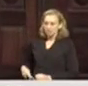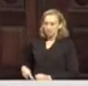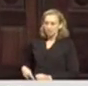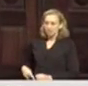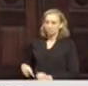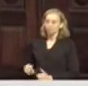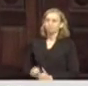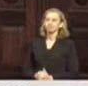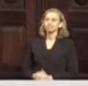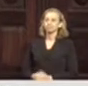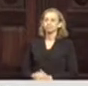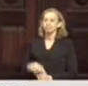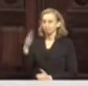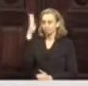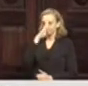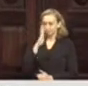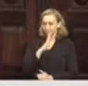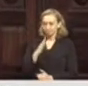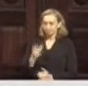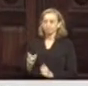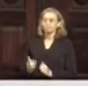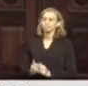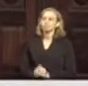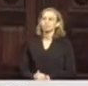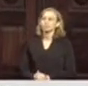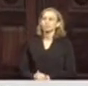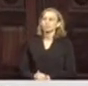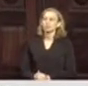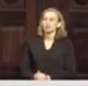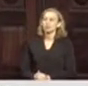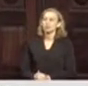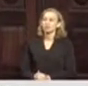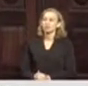relevância. Como nós aqui do Rio de Janeiro